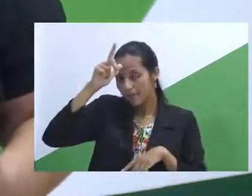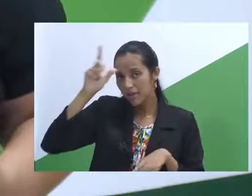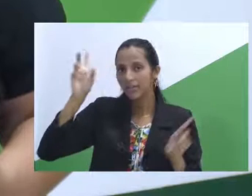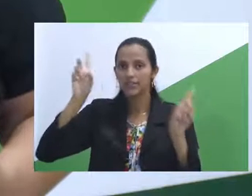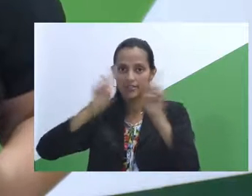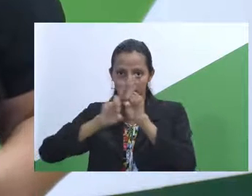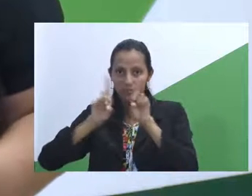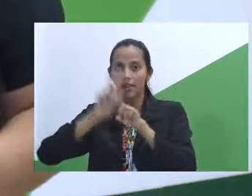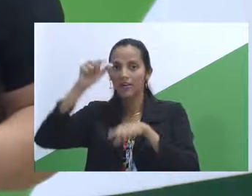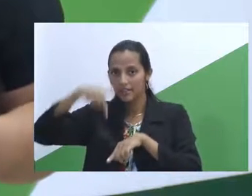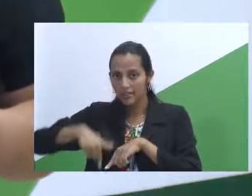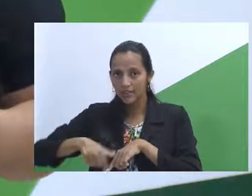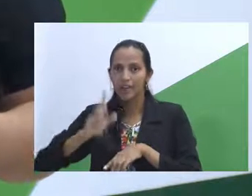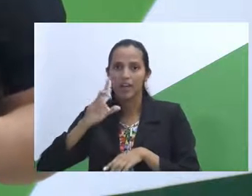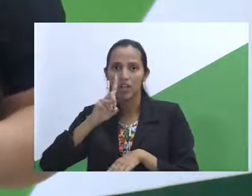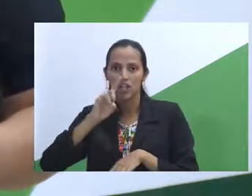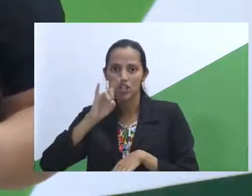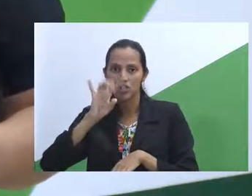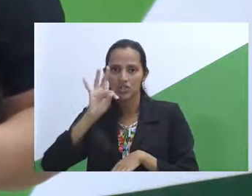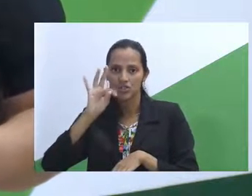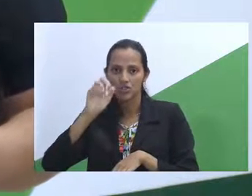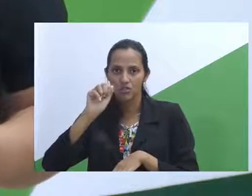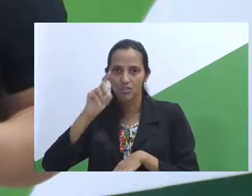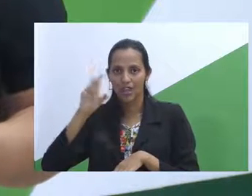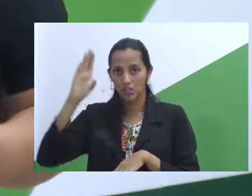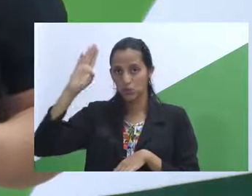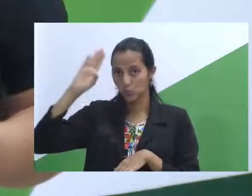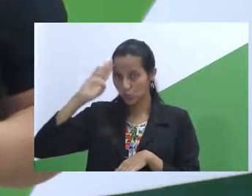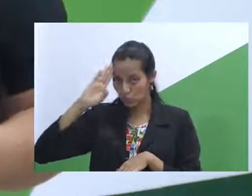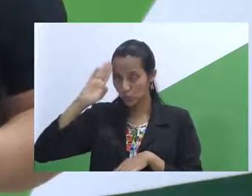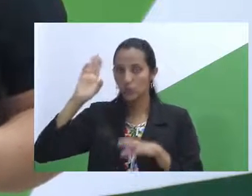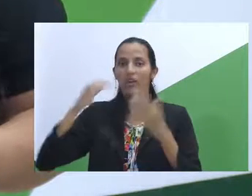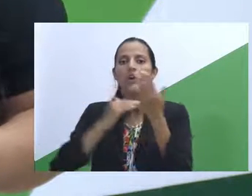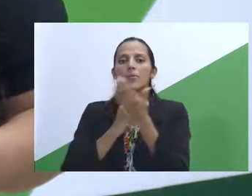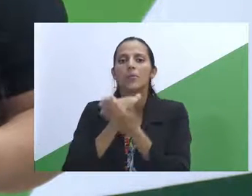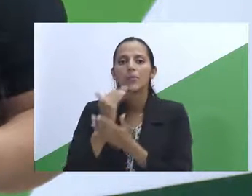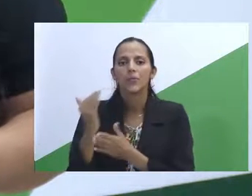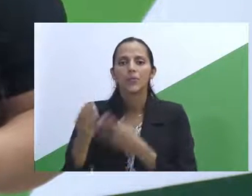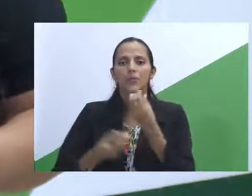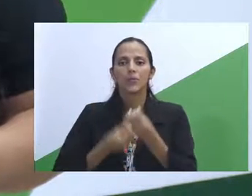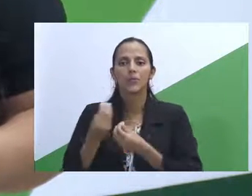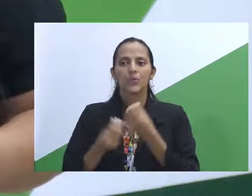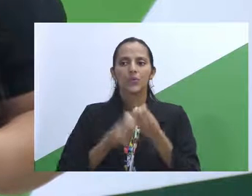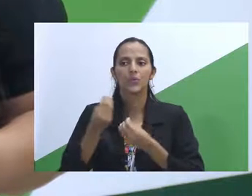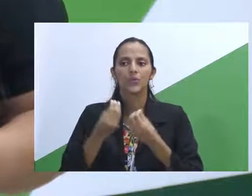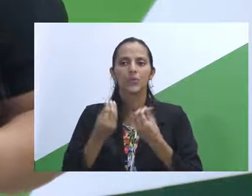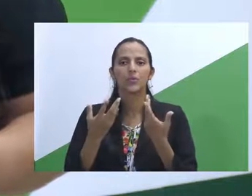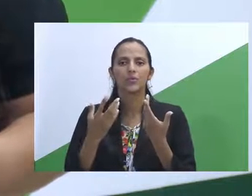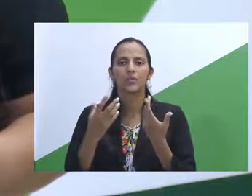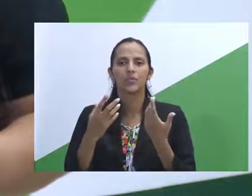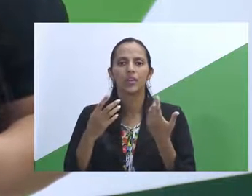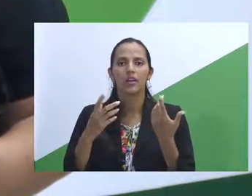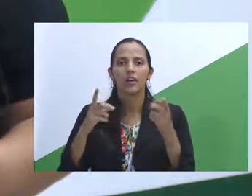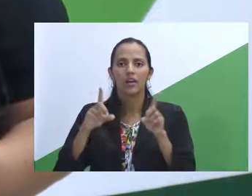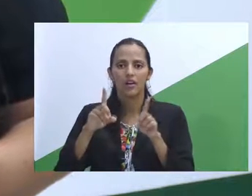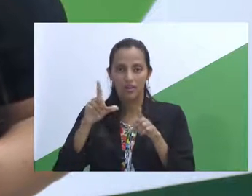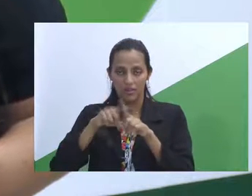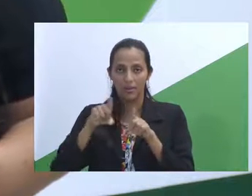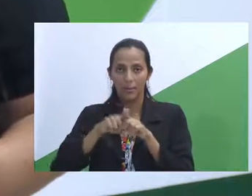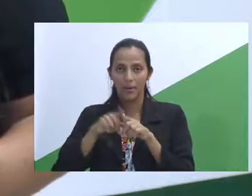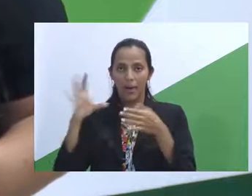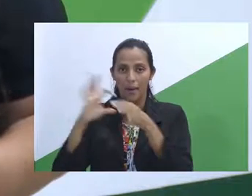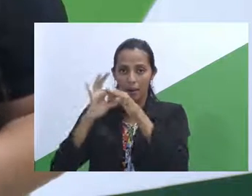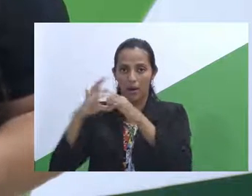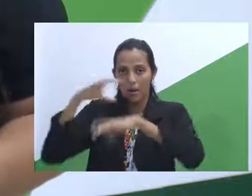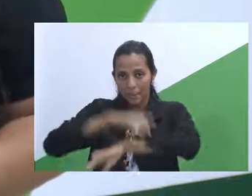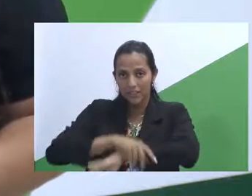é uma ditadura, ele vai, de certa forma, começar, então, aderir aos Estados Unidos